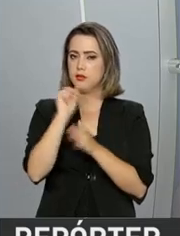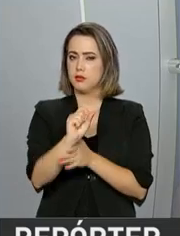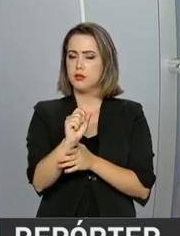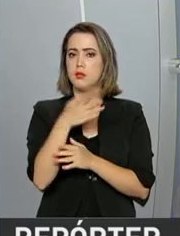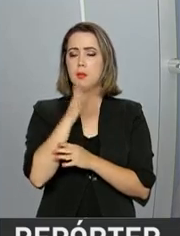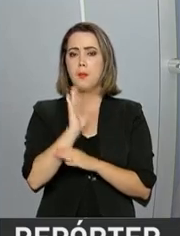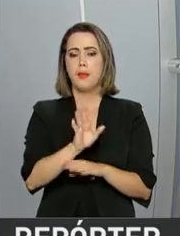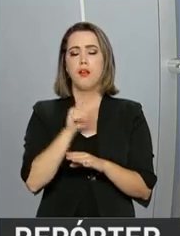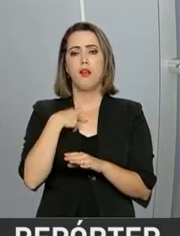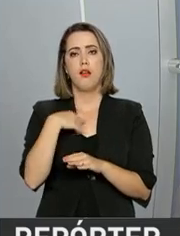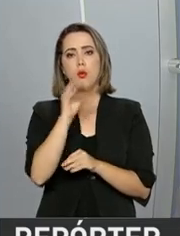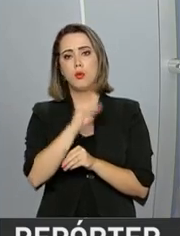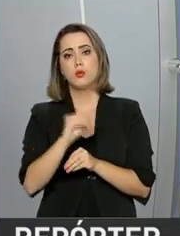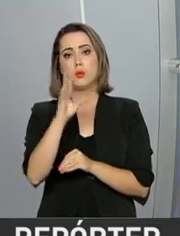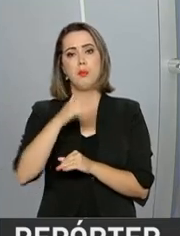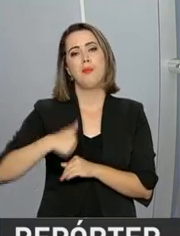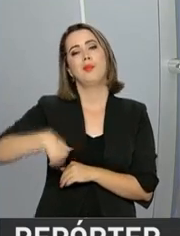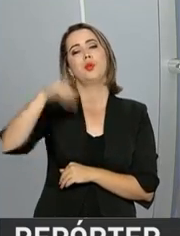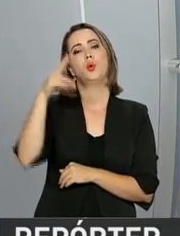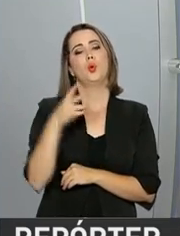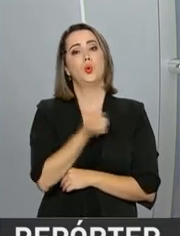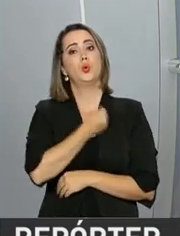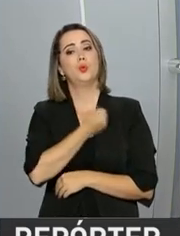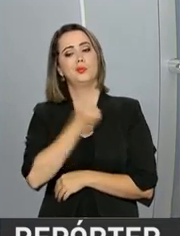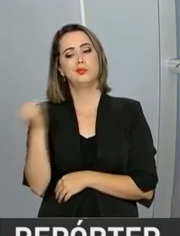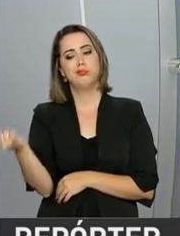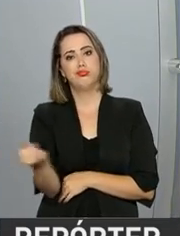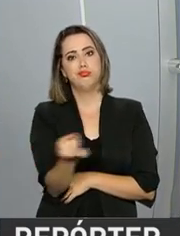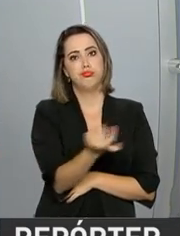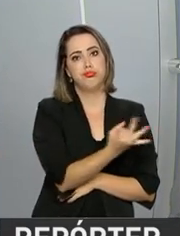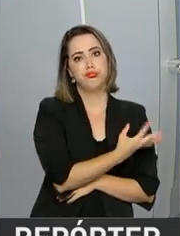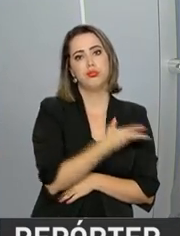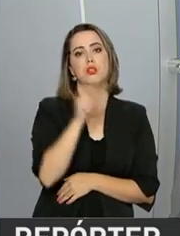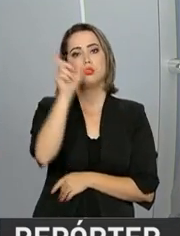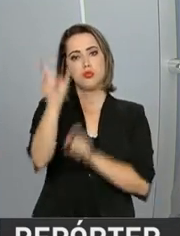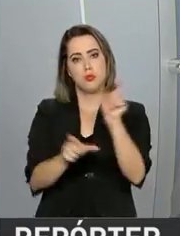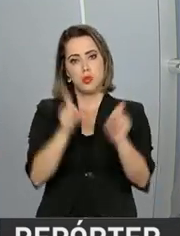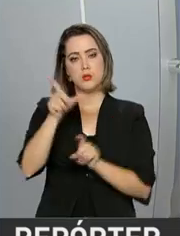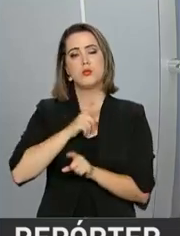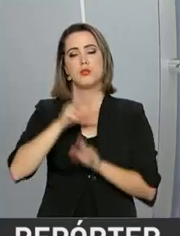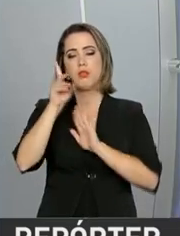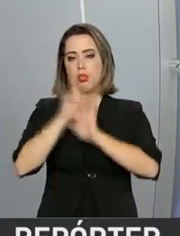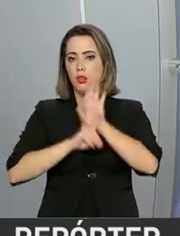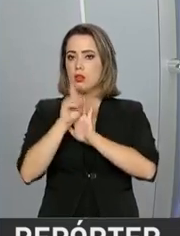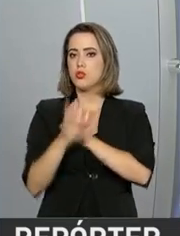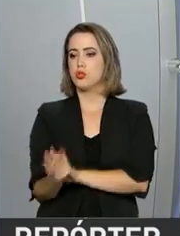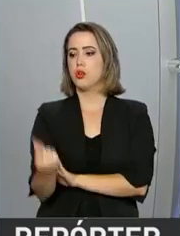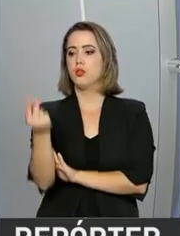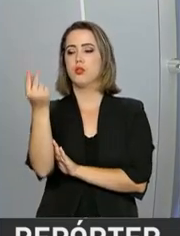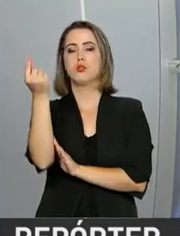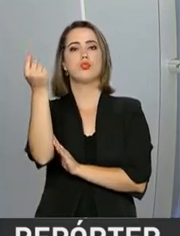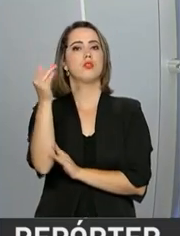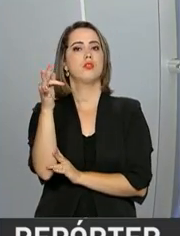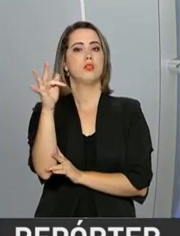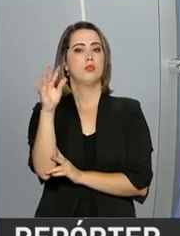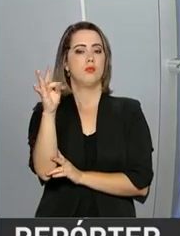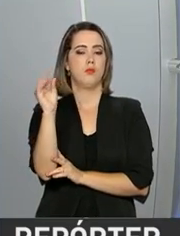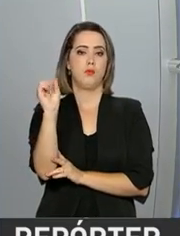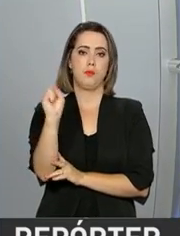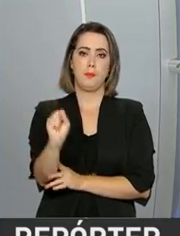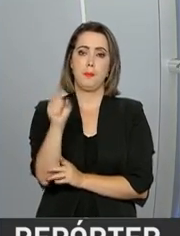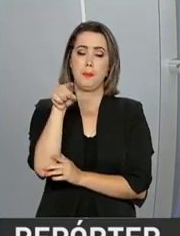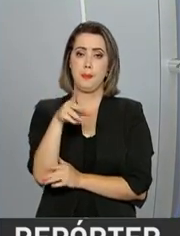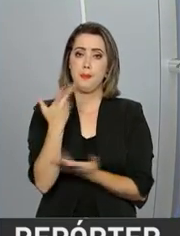para atender até agora o maior número de trabalhadores que têm direito a sacar recursos de contas inativas do